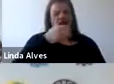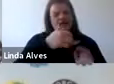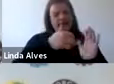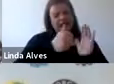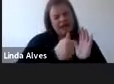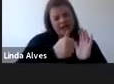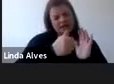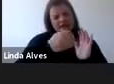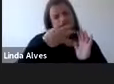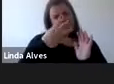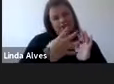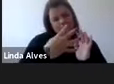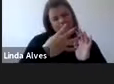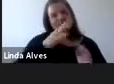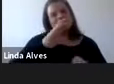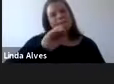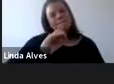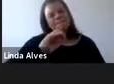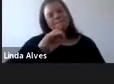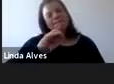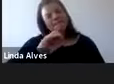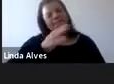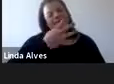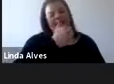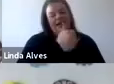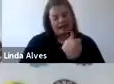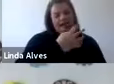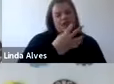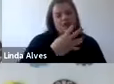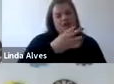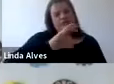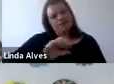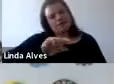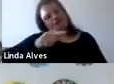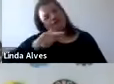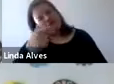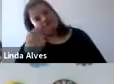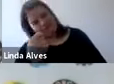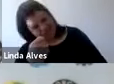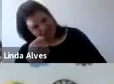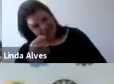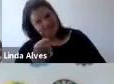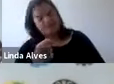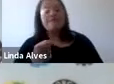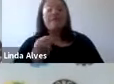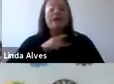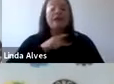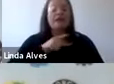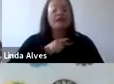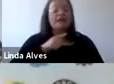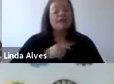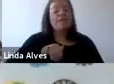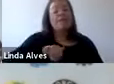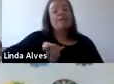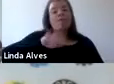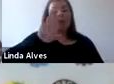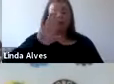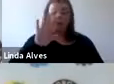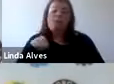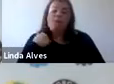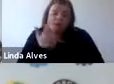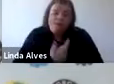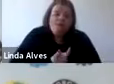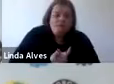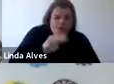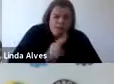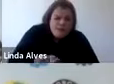20. 14.020. Isso sempre confunde esses 2020. Então, também é mais uma ferramenta que temos disponíveis no momento